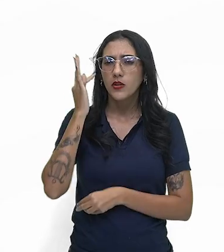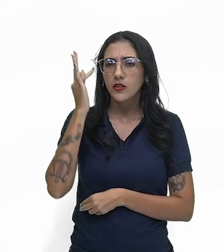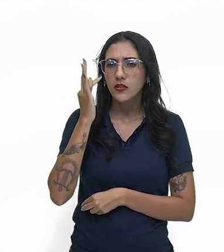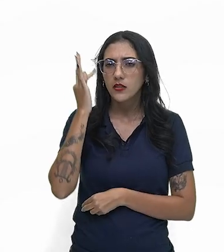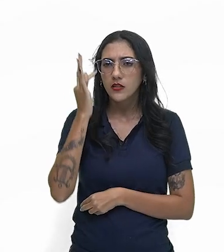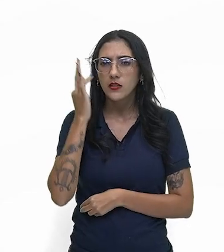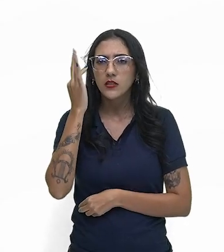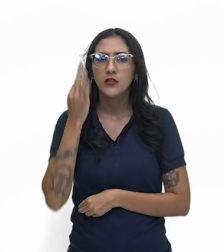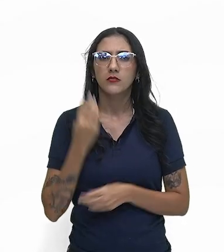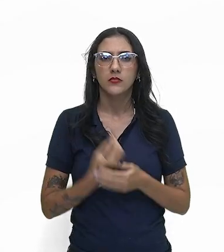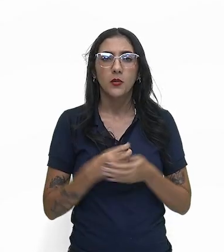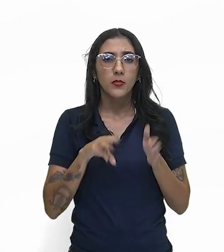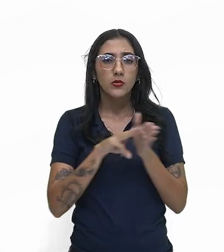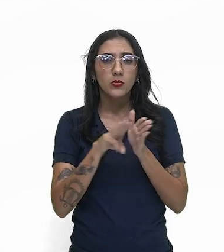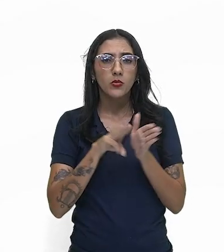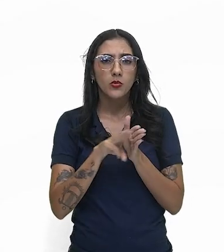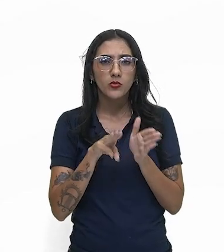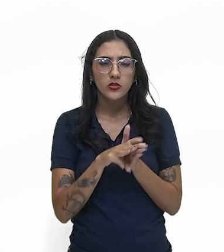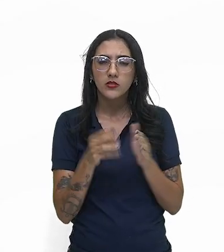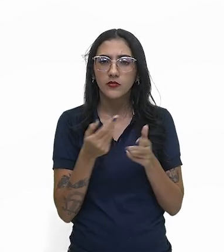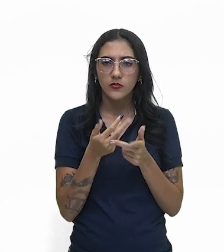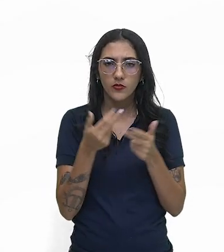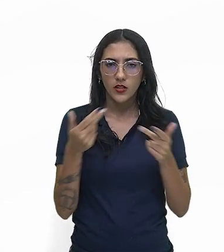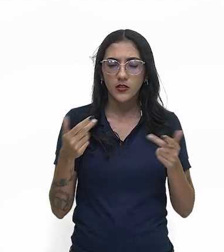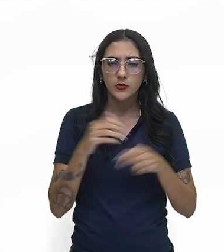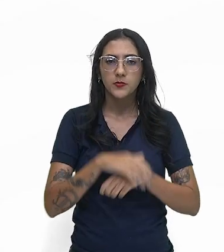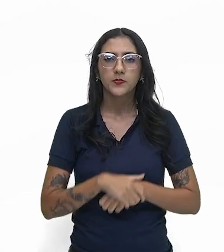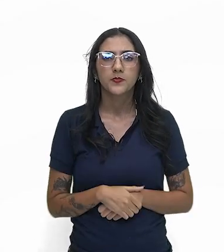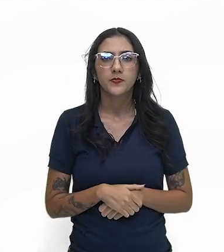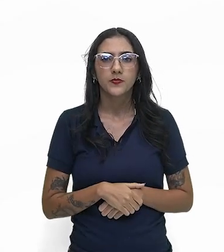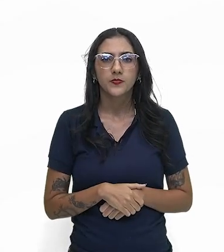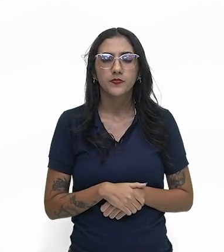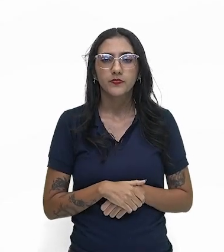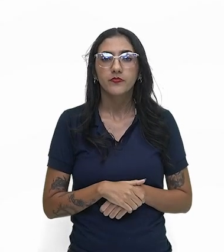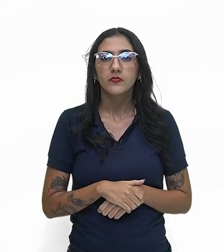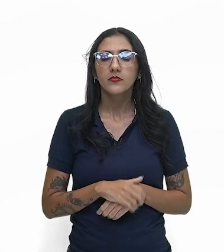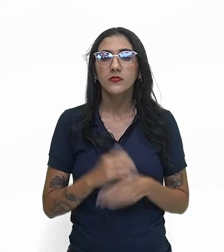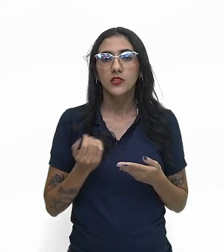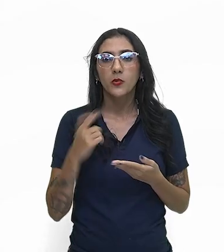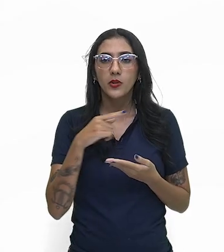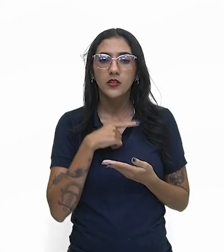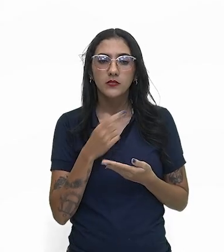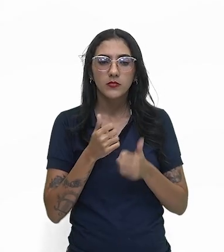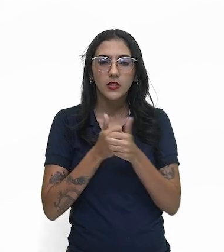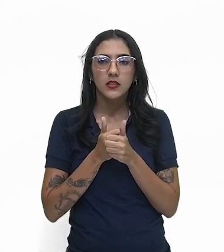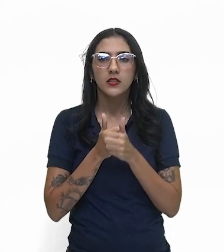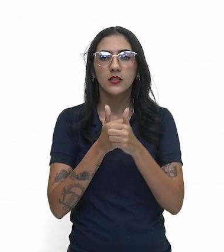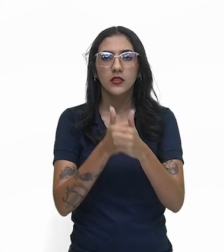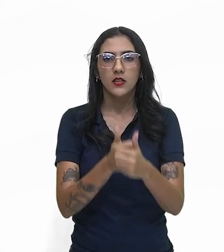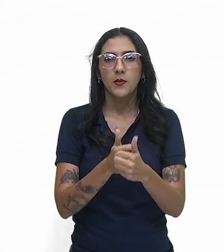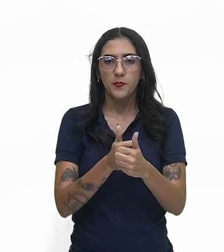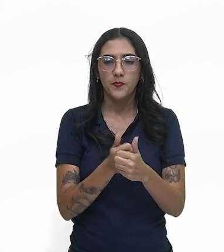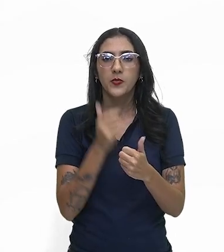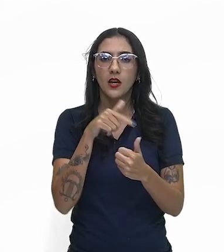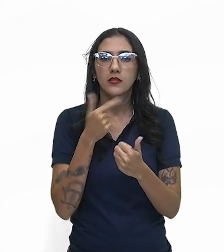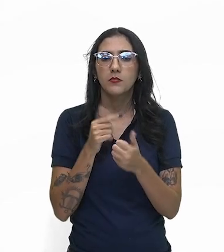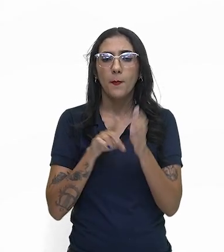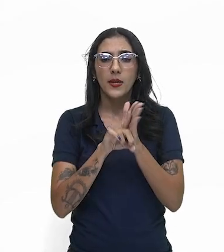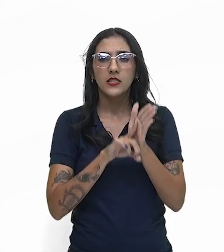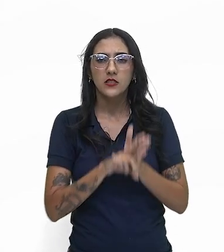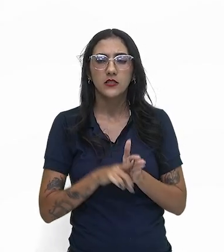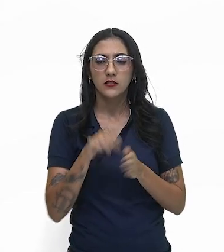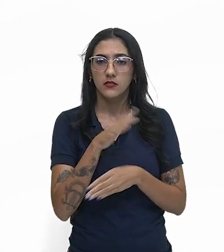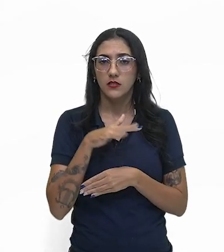né, metodologias. Então, o paradigma do momento, ele guia aquela pesquisa científica. É